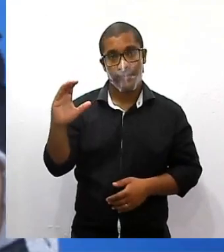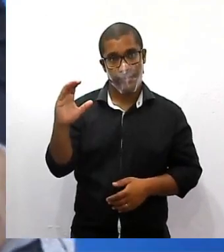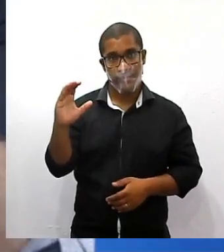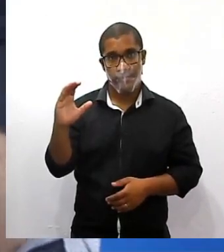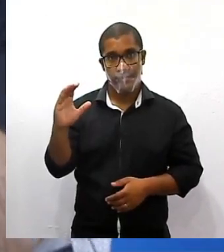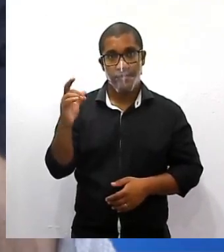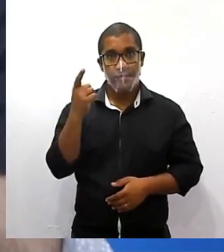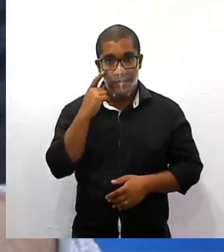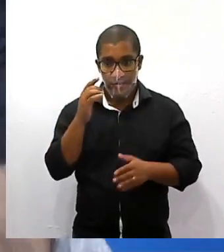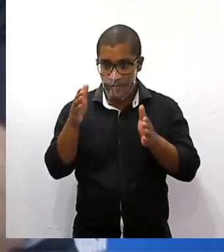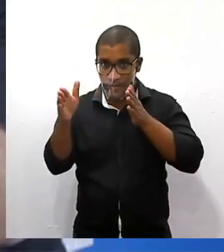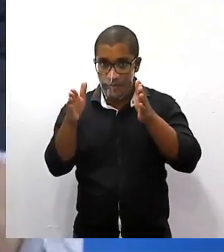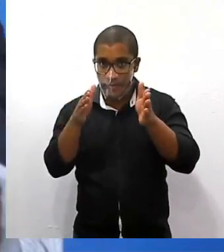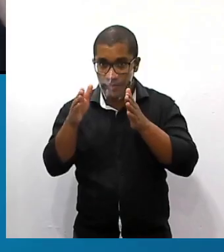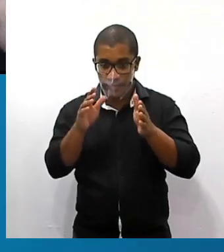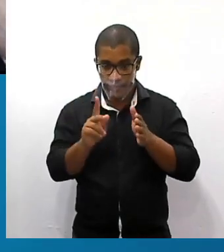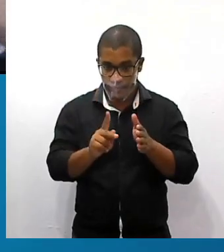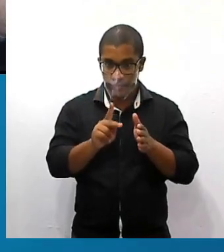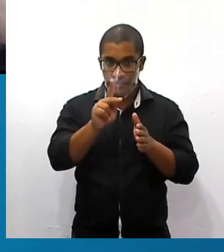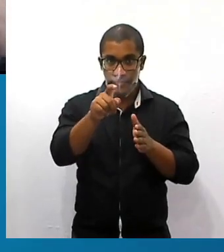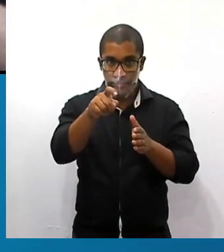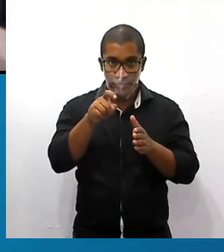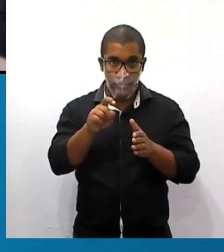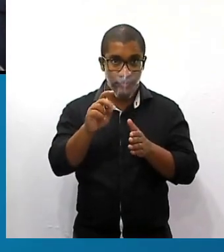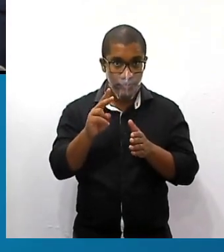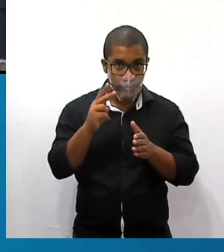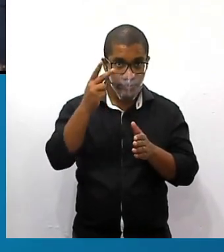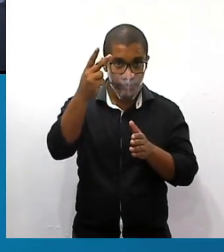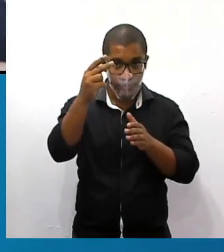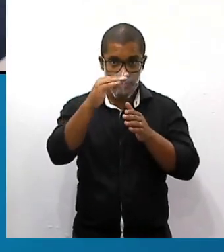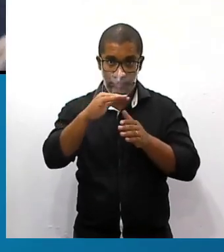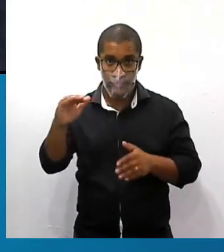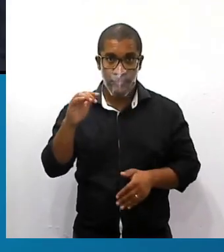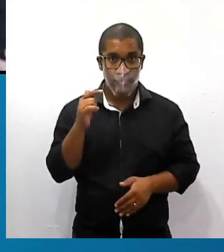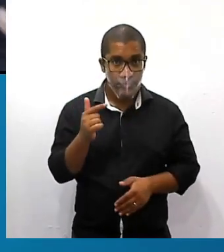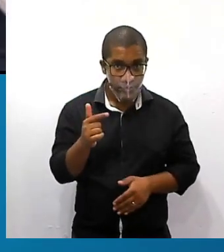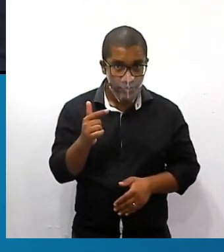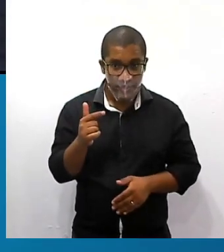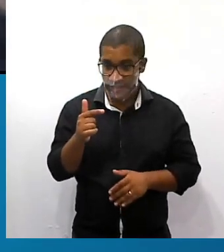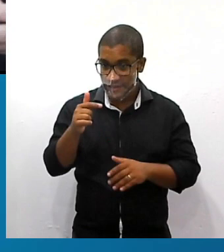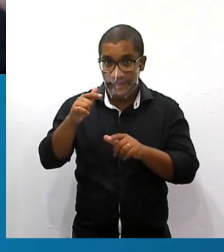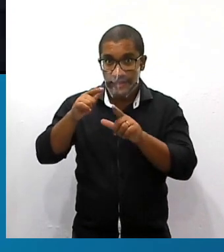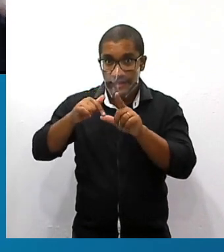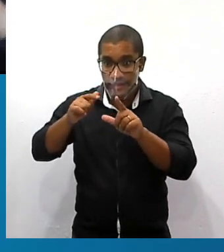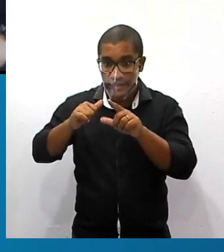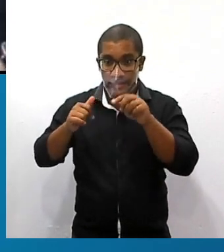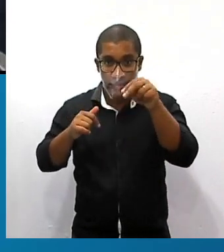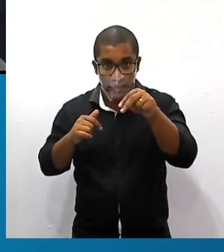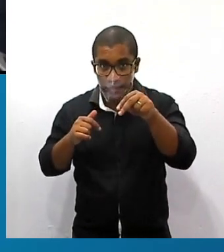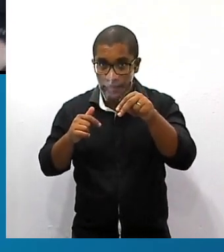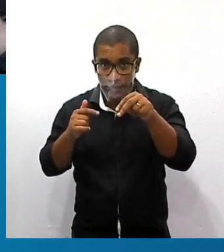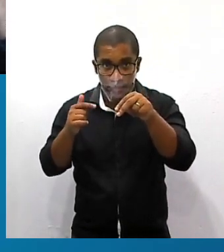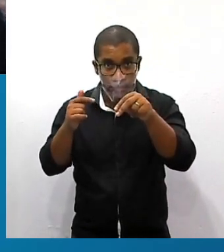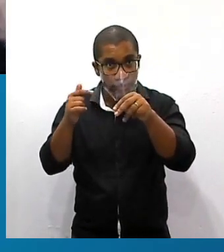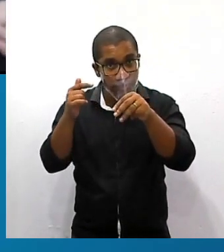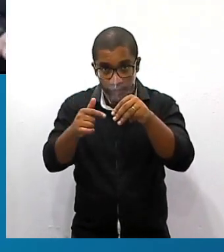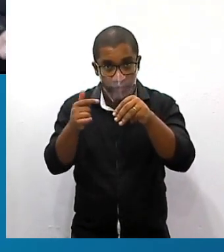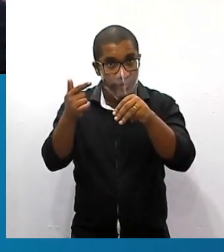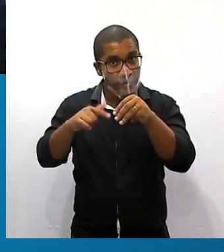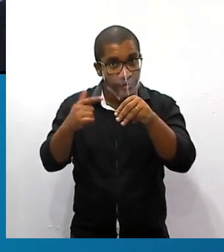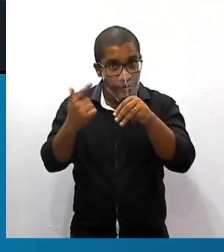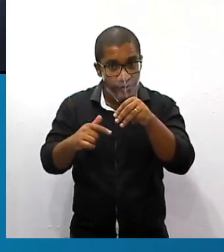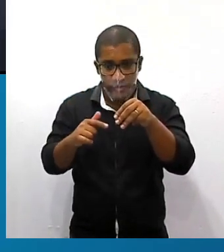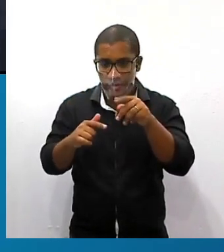uma parcela no meio, que é kx² sobre 2, e por não ter a letrinha M e nem a letrinha G, nós não